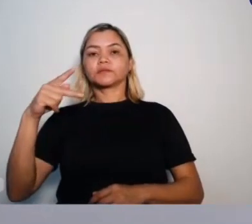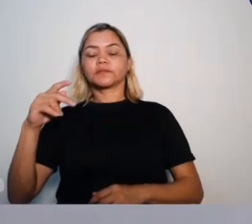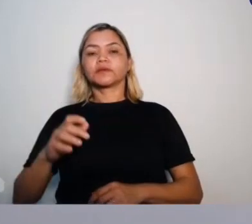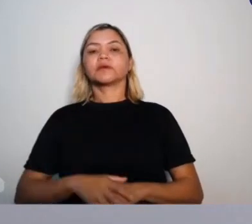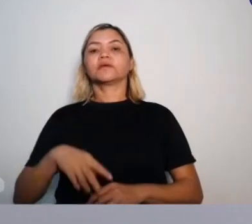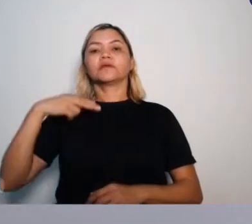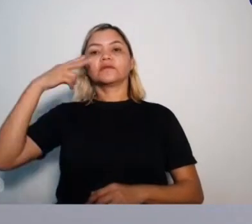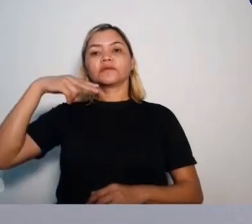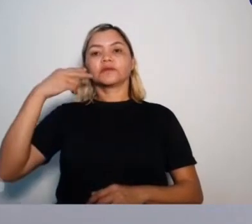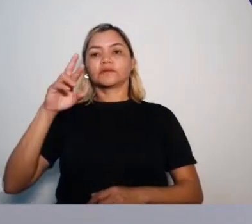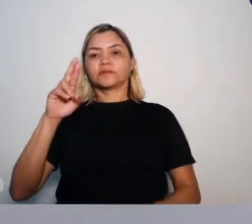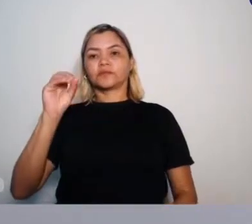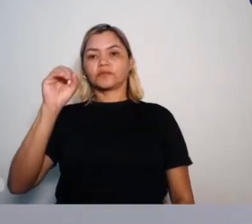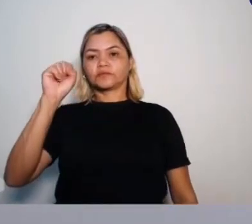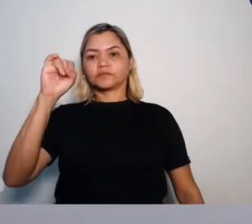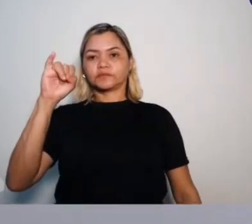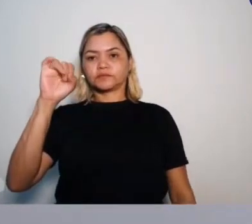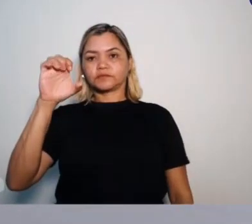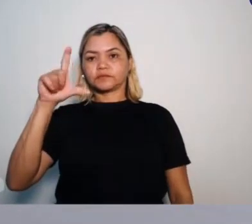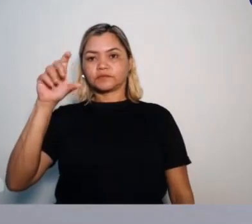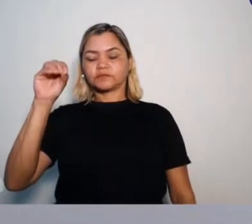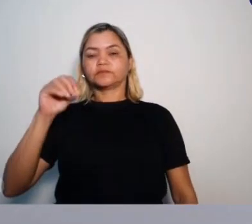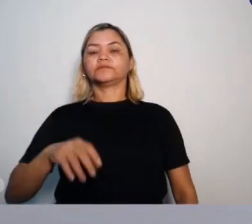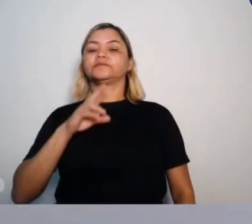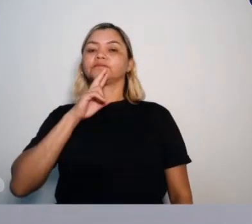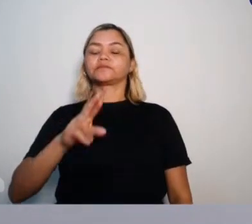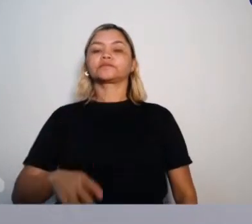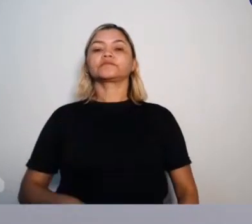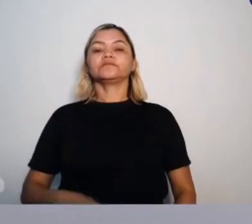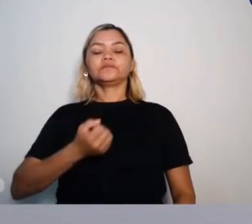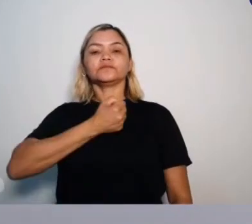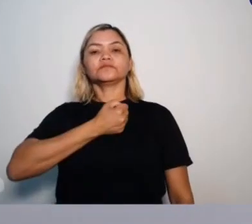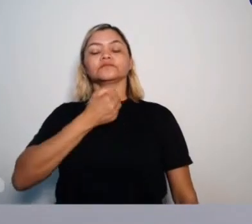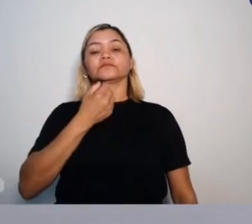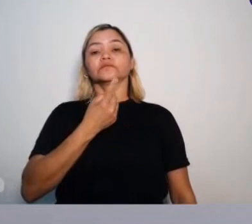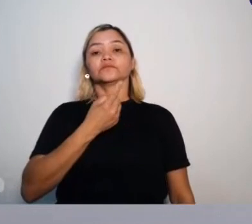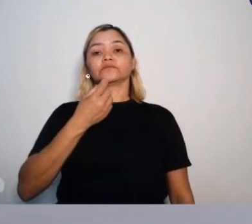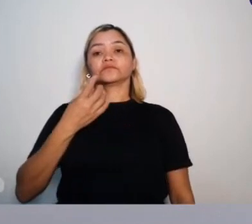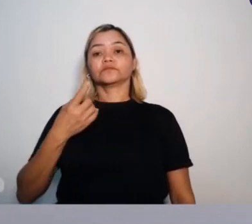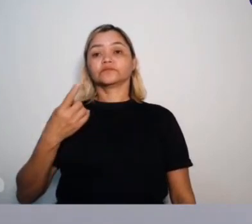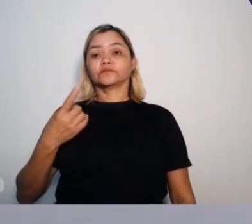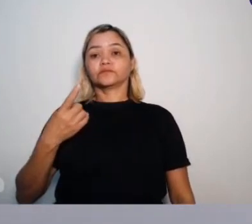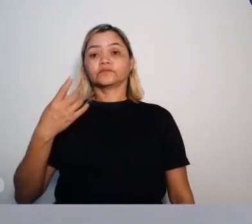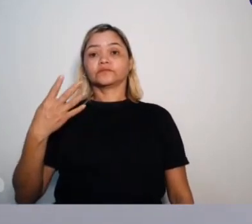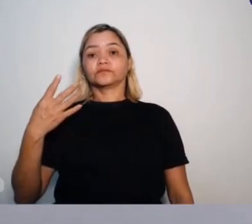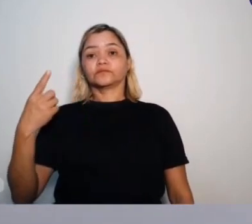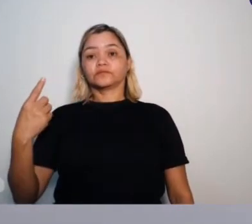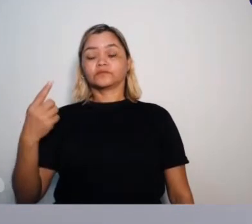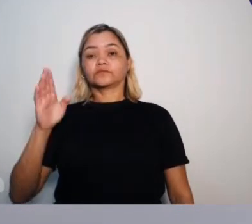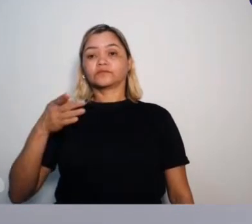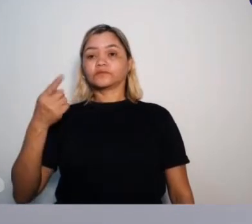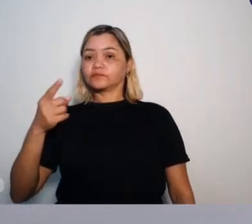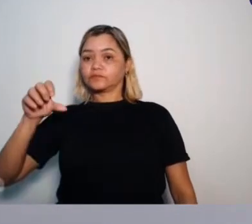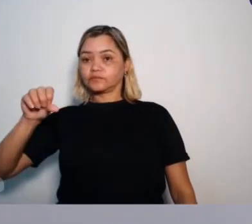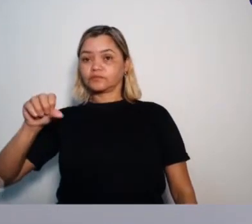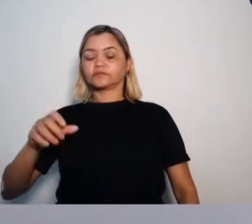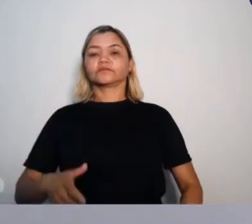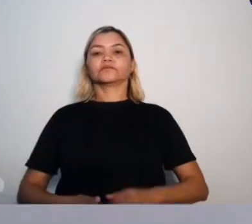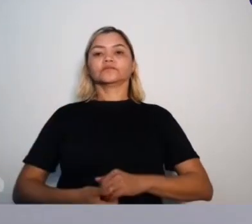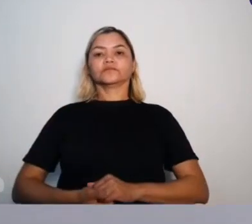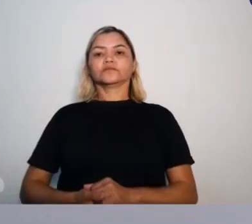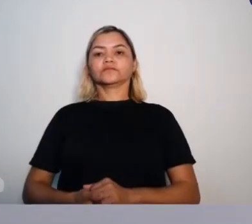Rosiello, respondendo o requerimento número 1141 de 2019.